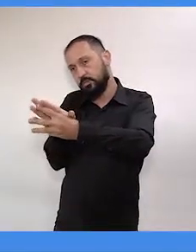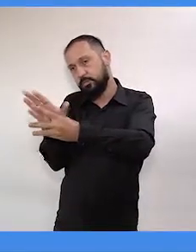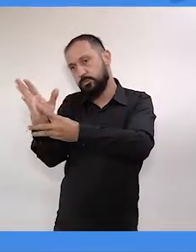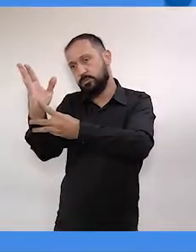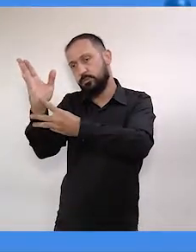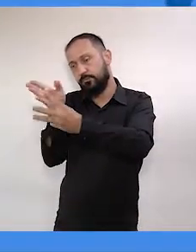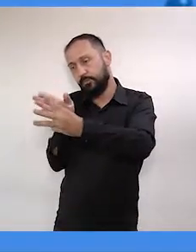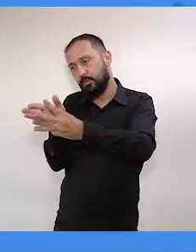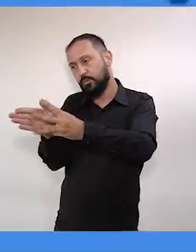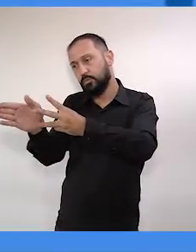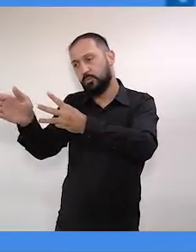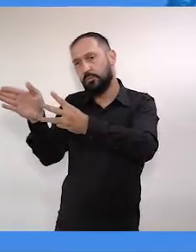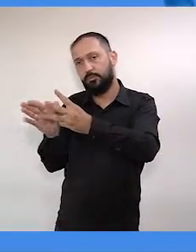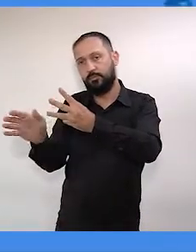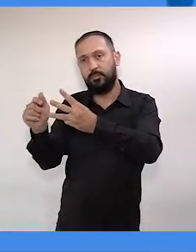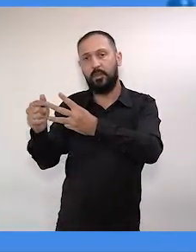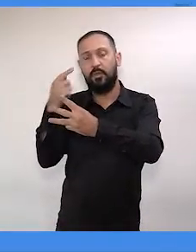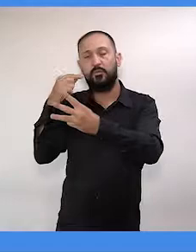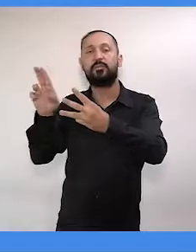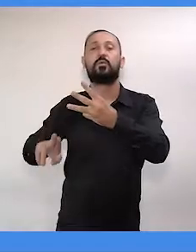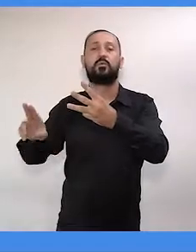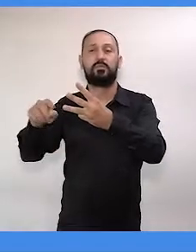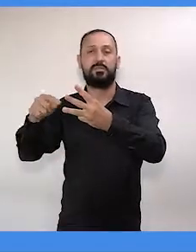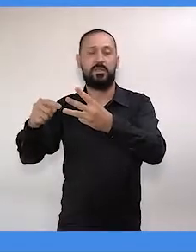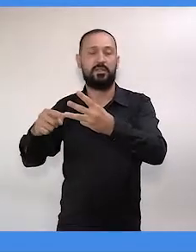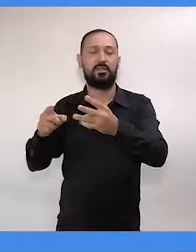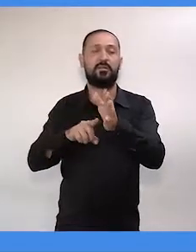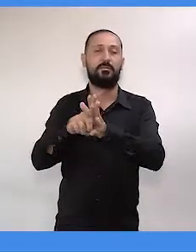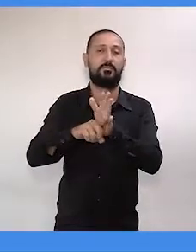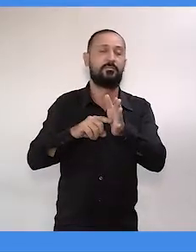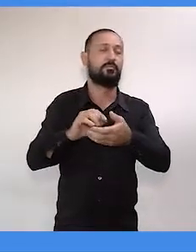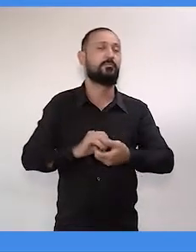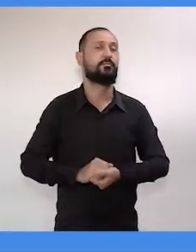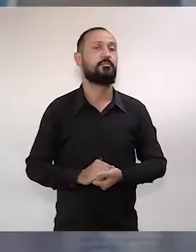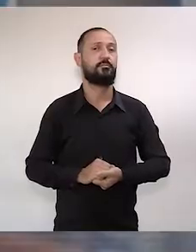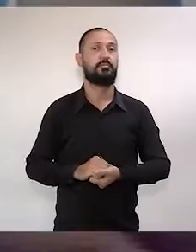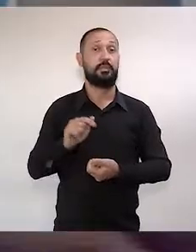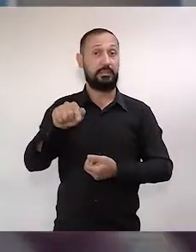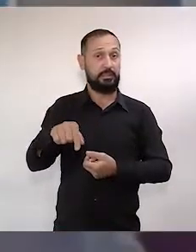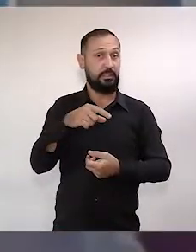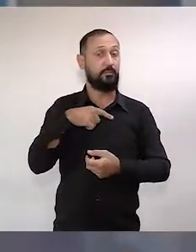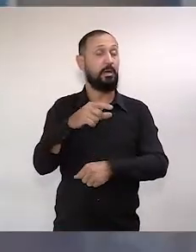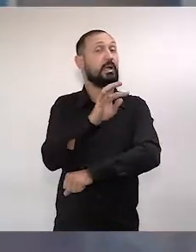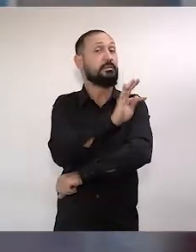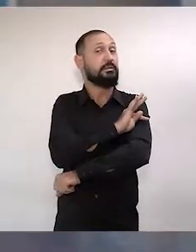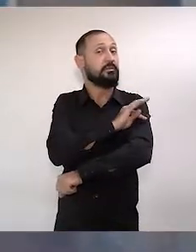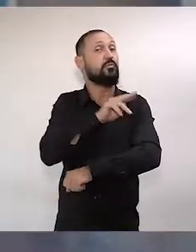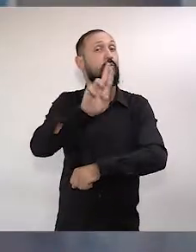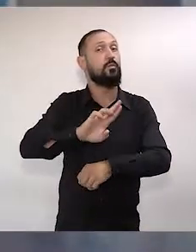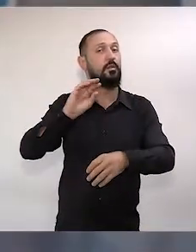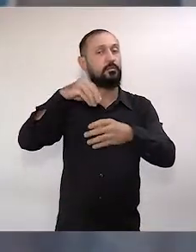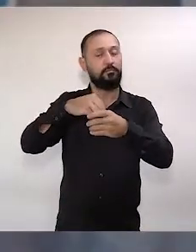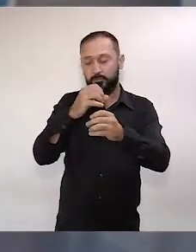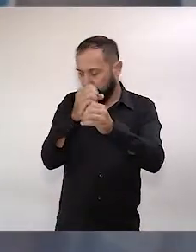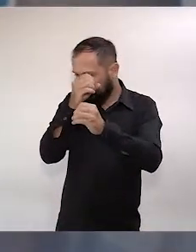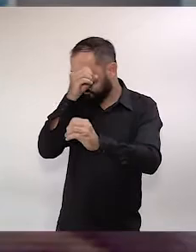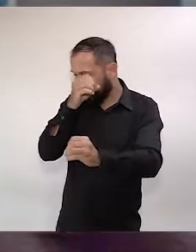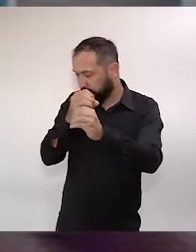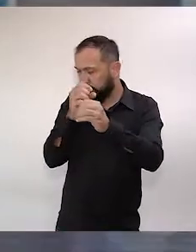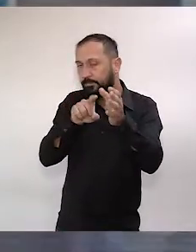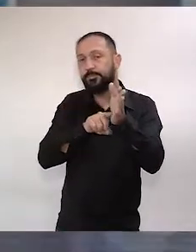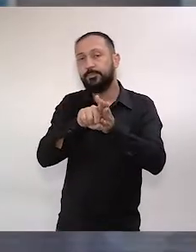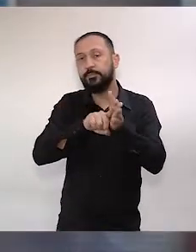lentamente separando os grupos de enzimas. Uma delas é a que será utilizada na pesquisa. Cromatografia é uma técnica